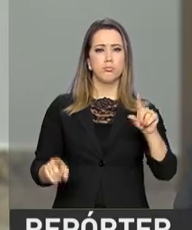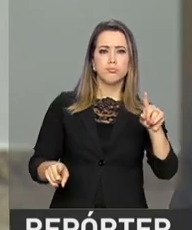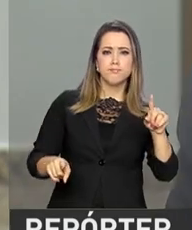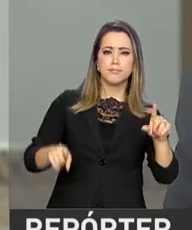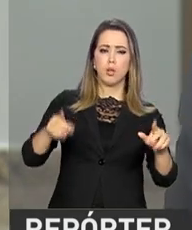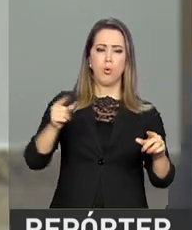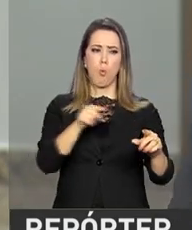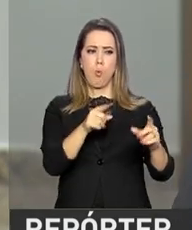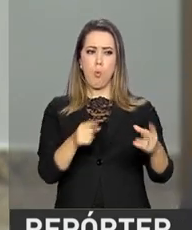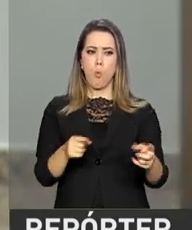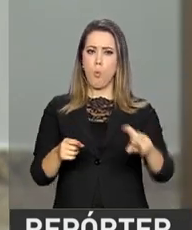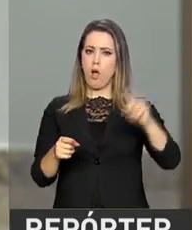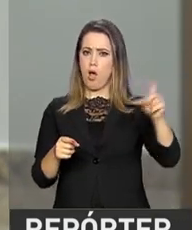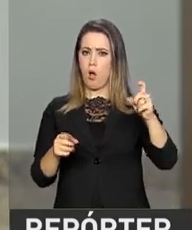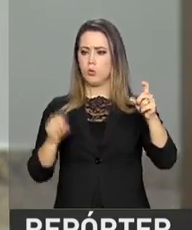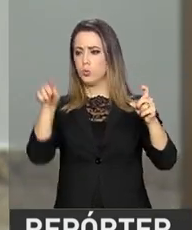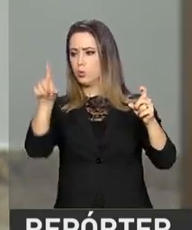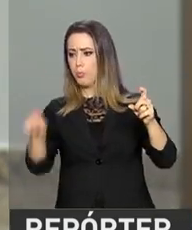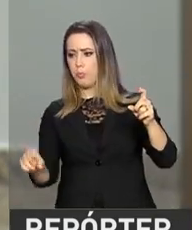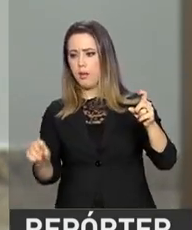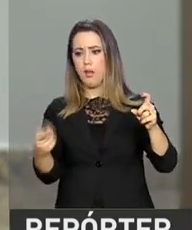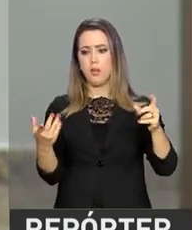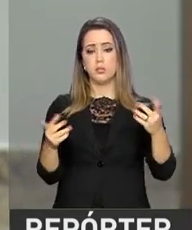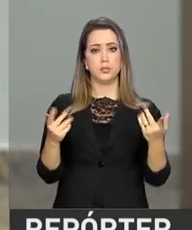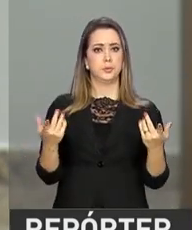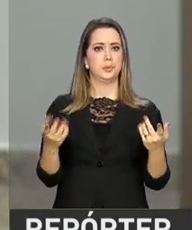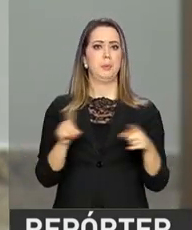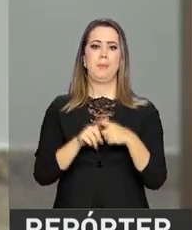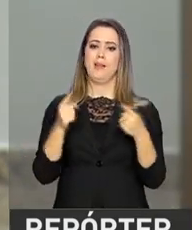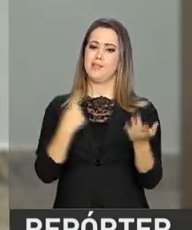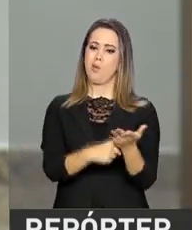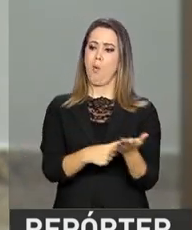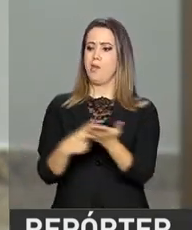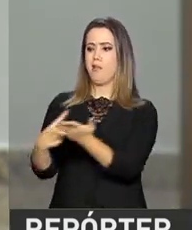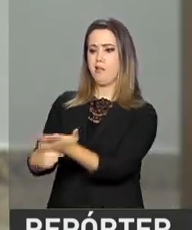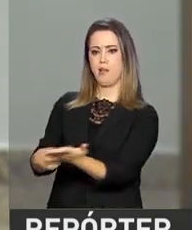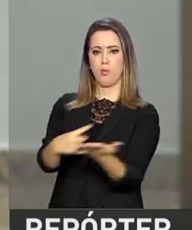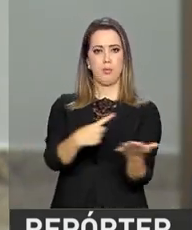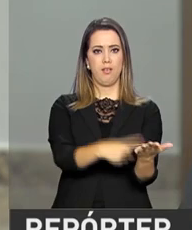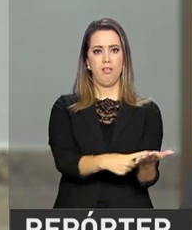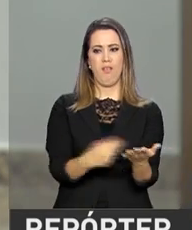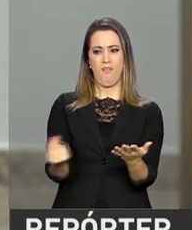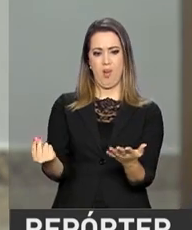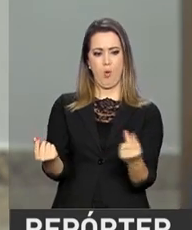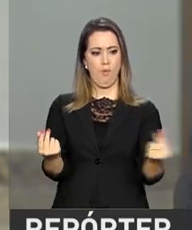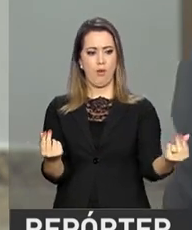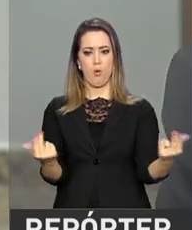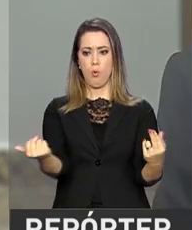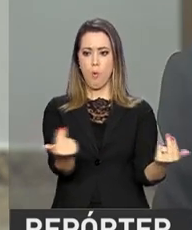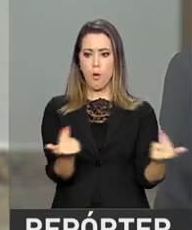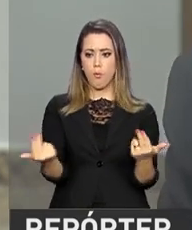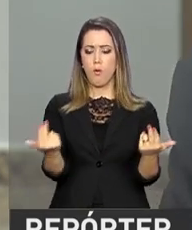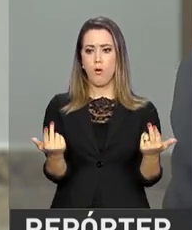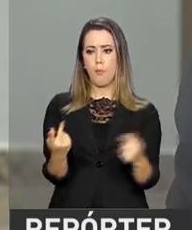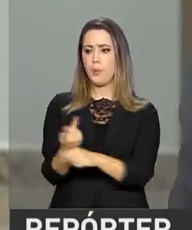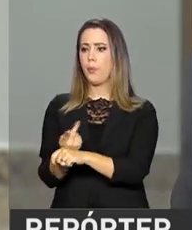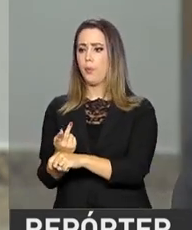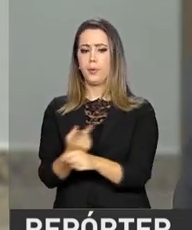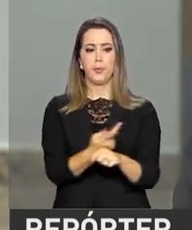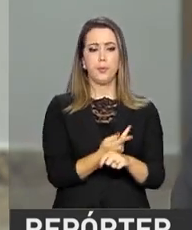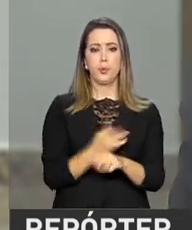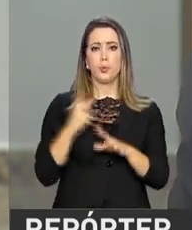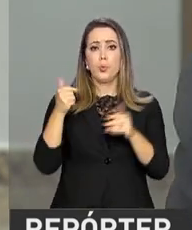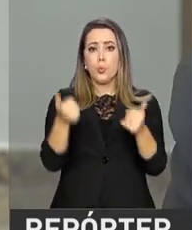só se dá quando existe concorrência quando não há cartel e o que nós estamos vendo é que é